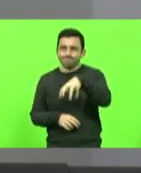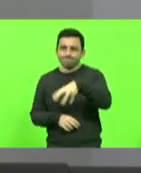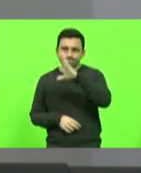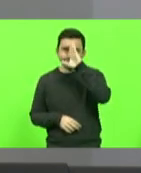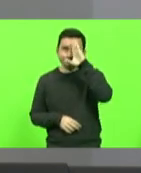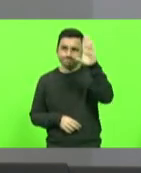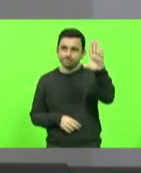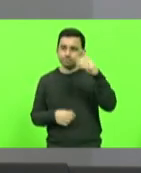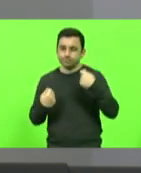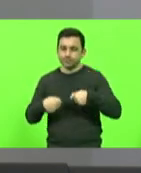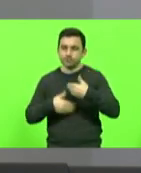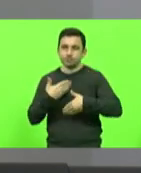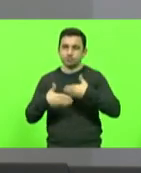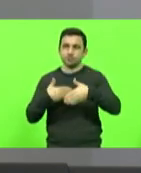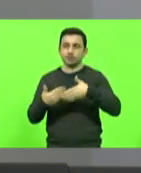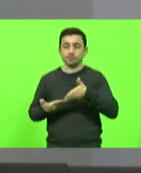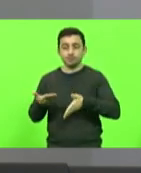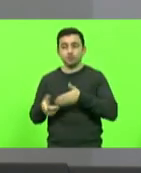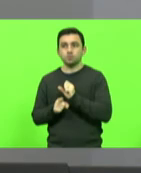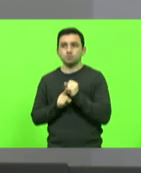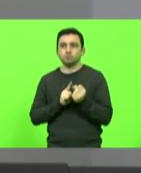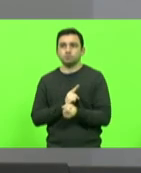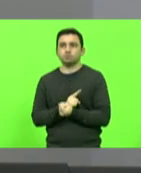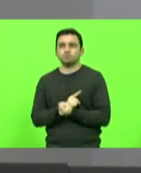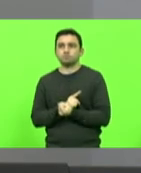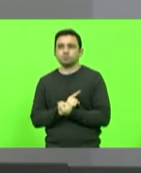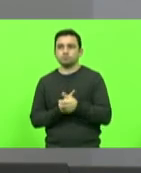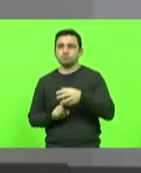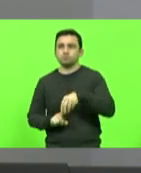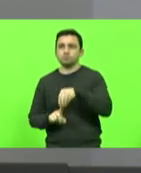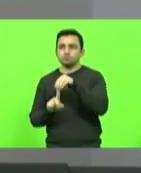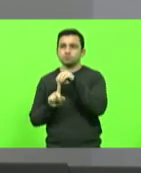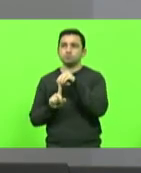na política da assistência. Destacando aqui